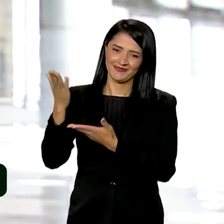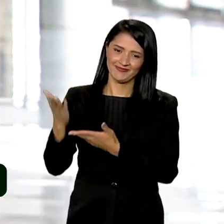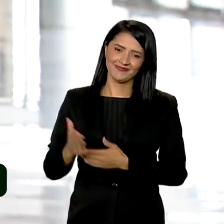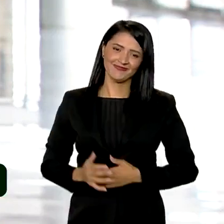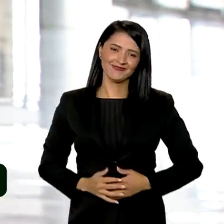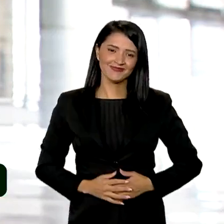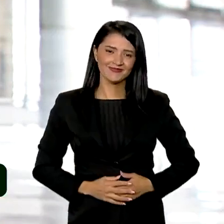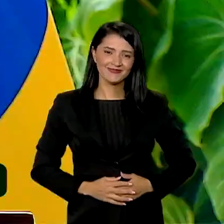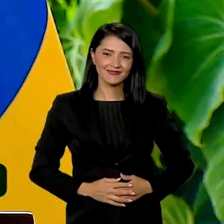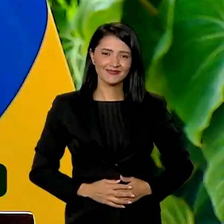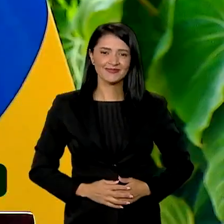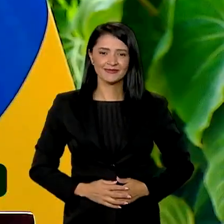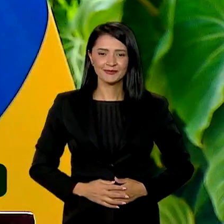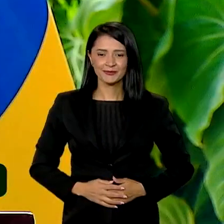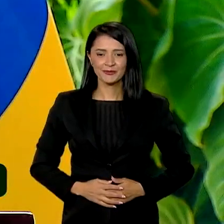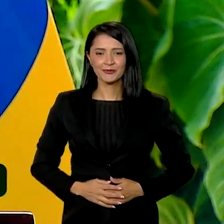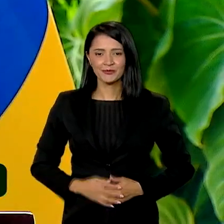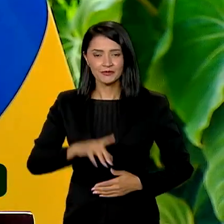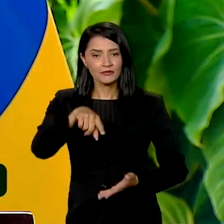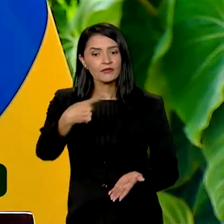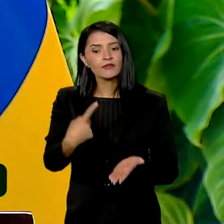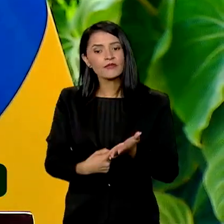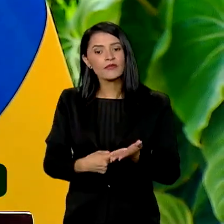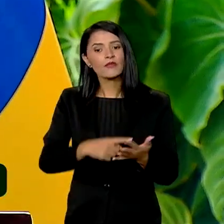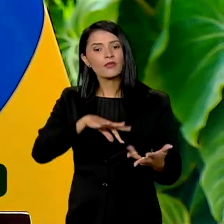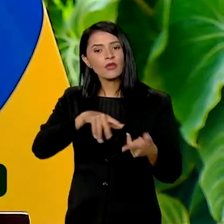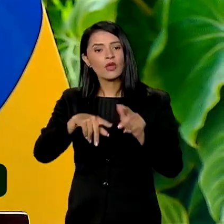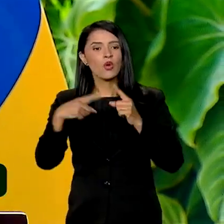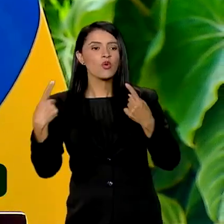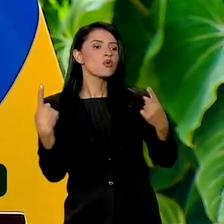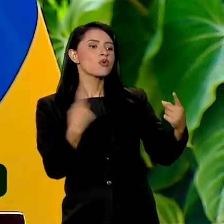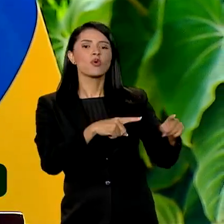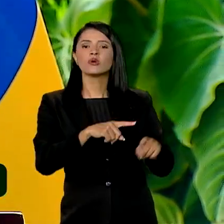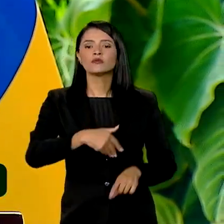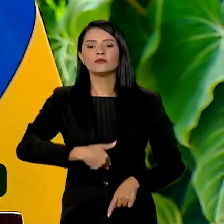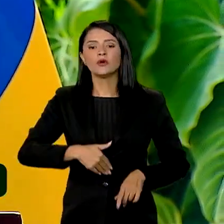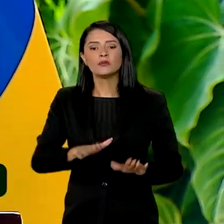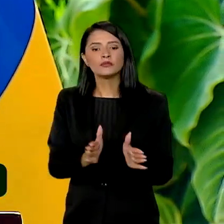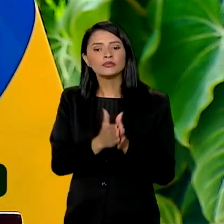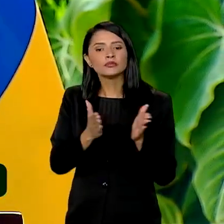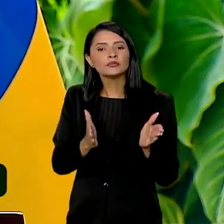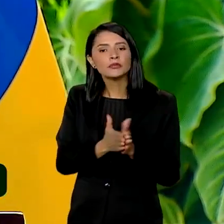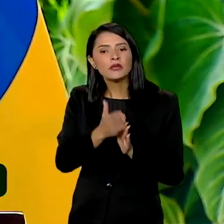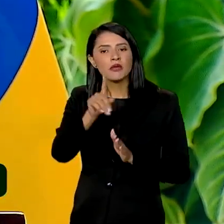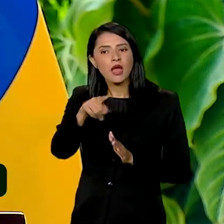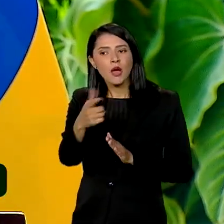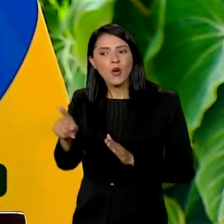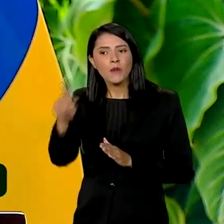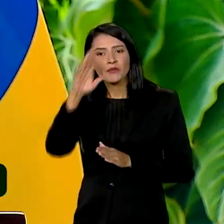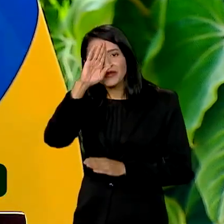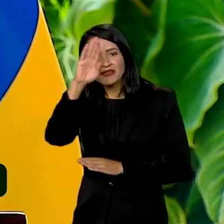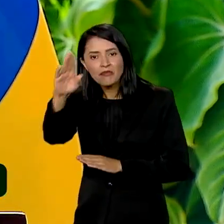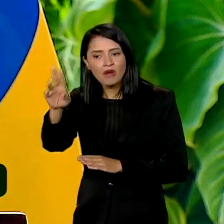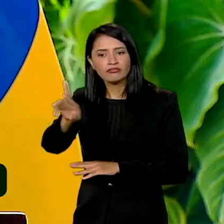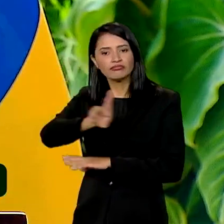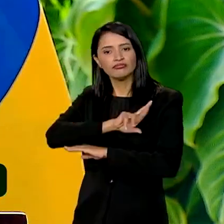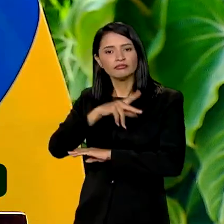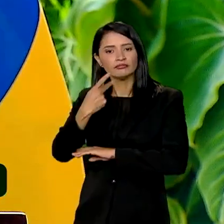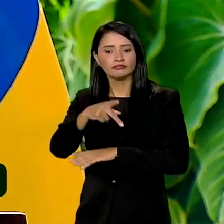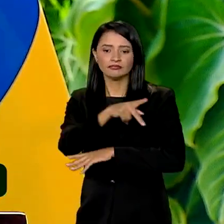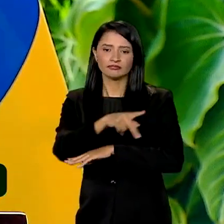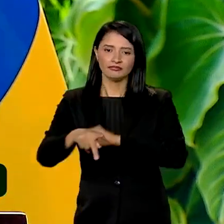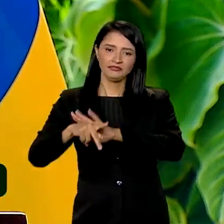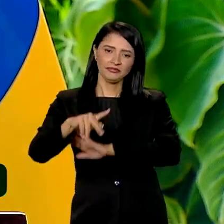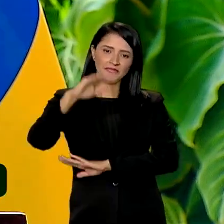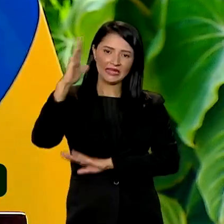Lula. Aliança Global contra a Fome e a Pobreza será um outro dos principais resultados da presidência brasileira